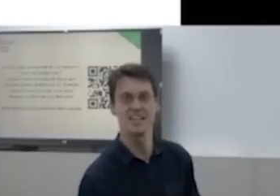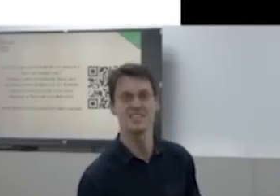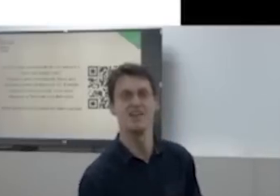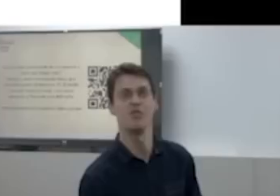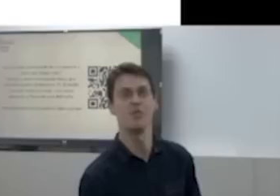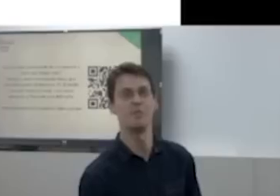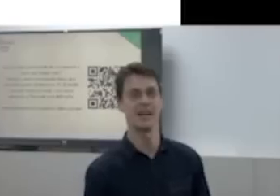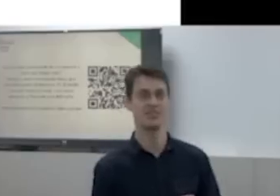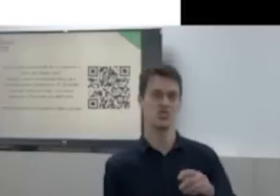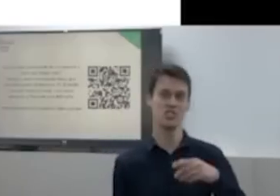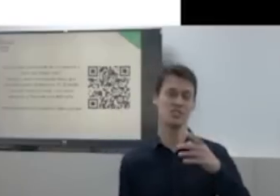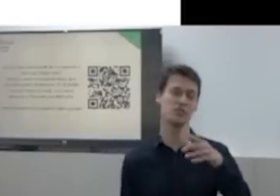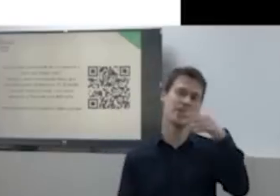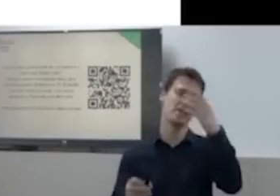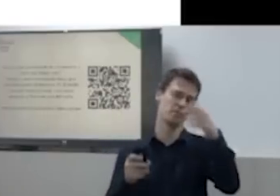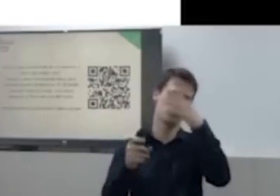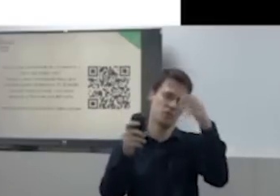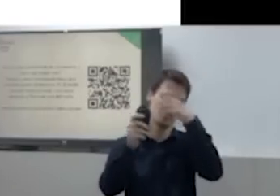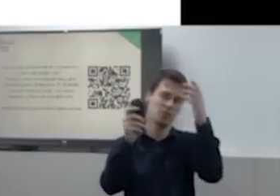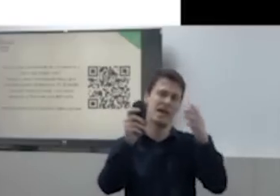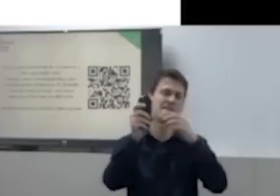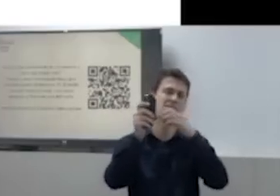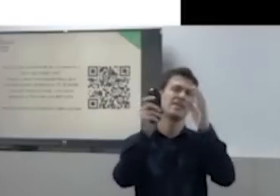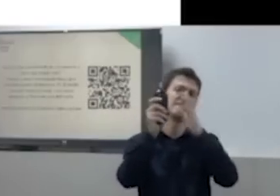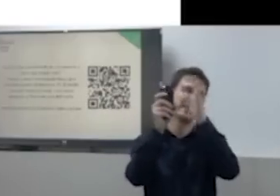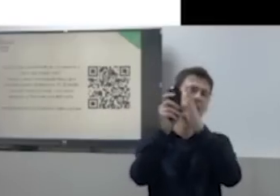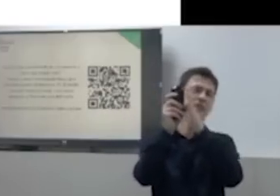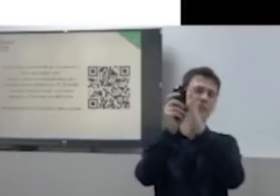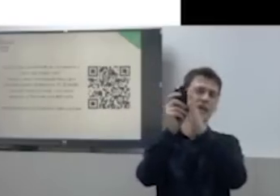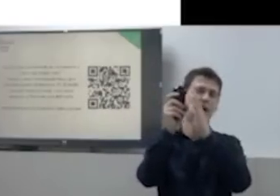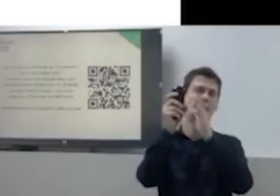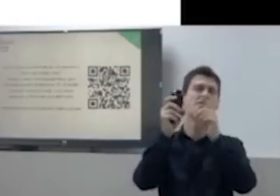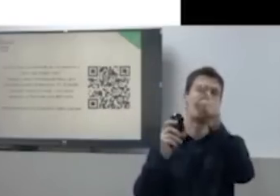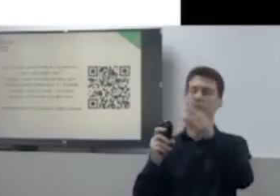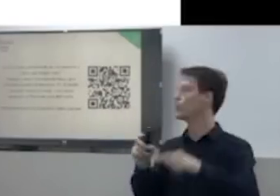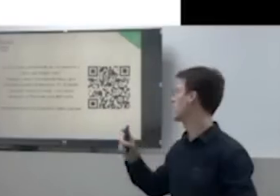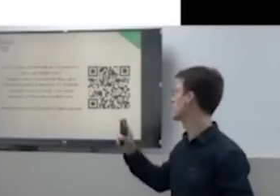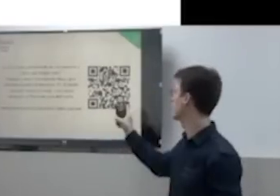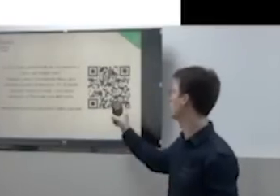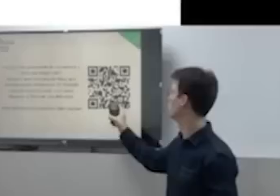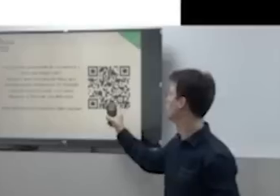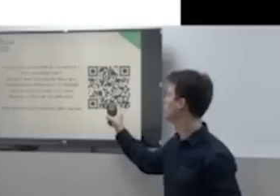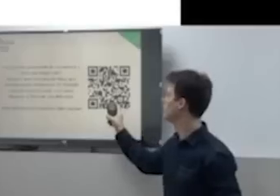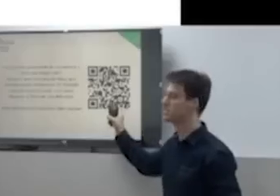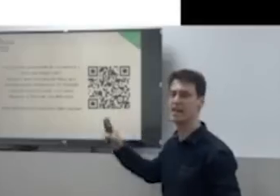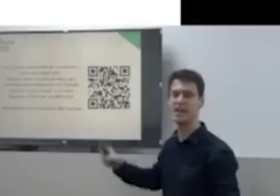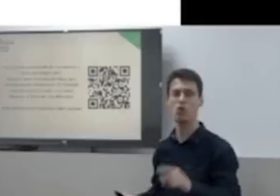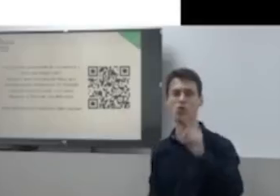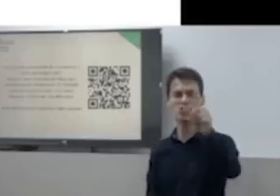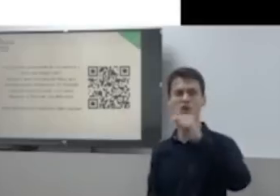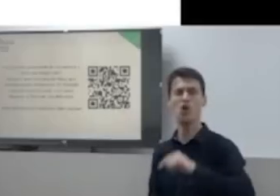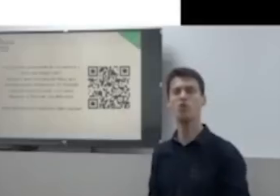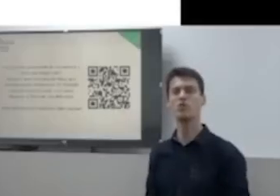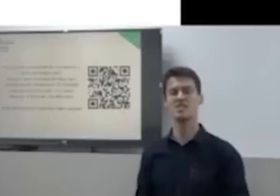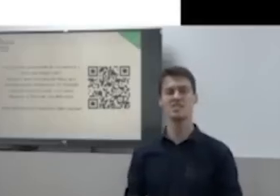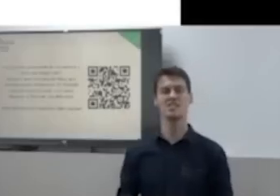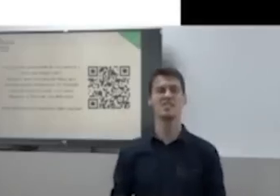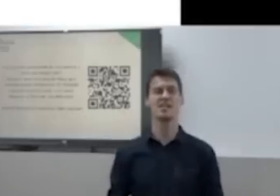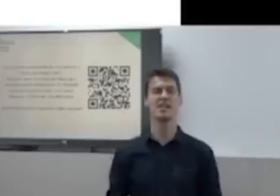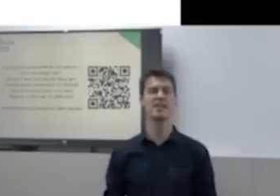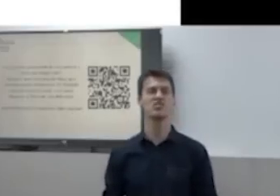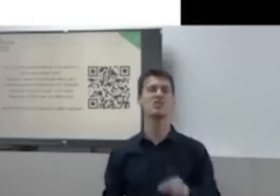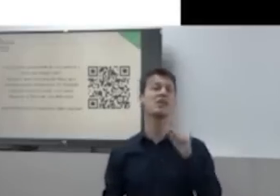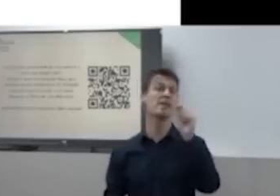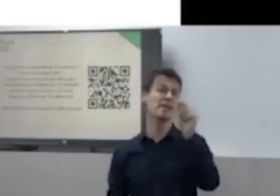você acessa o aplicativo, né, do teu celular, da câmera, focalizando nesse QR Code, ou